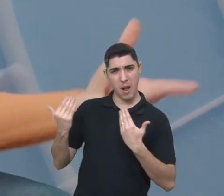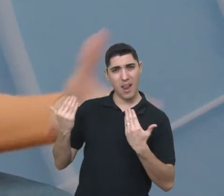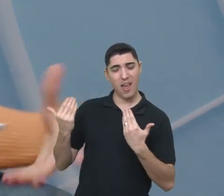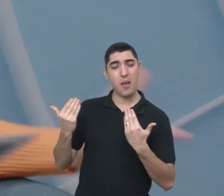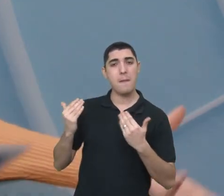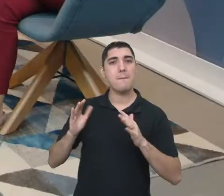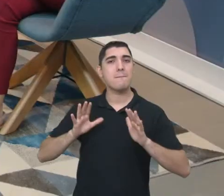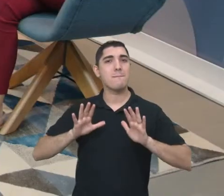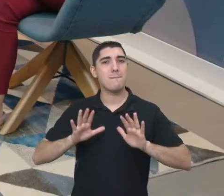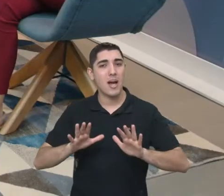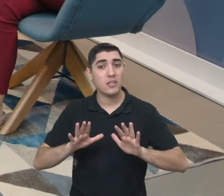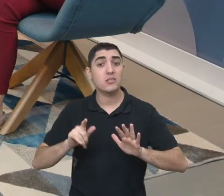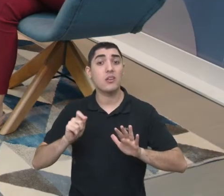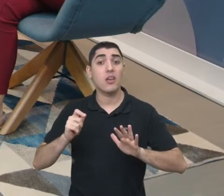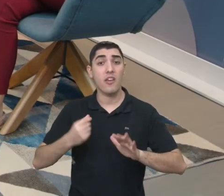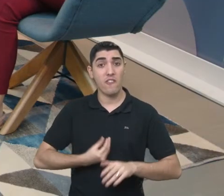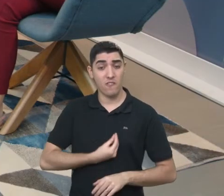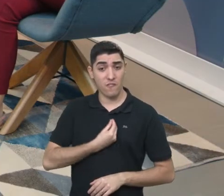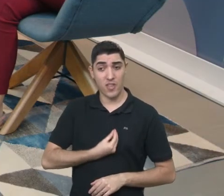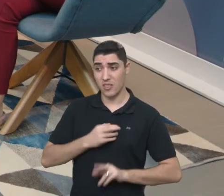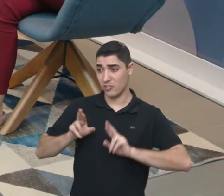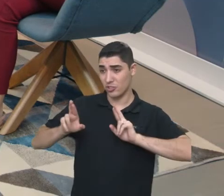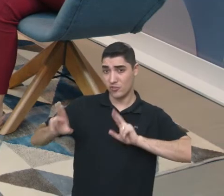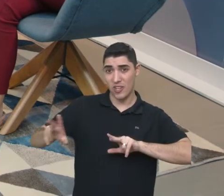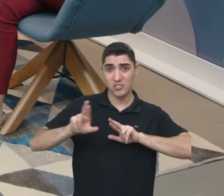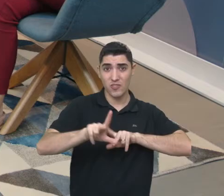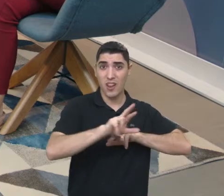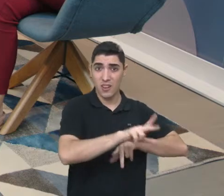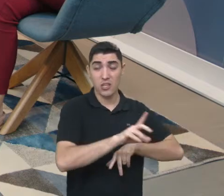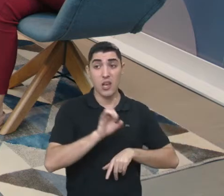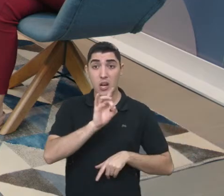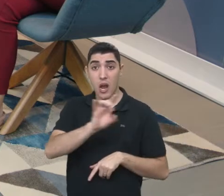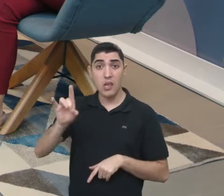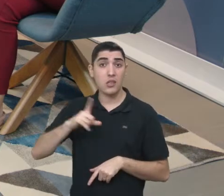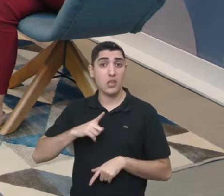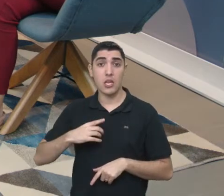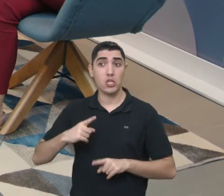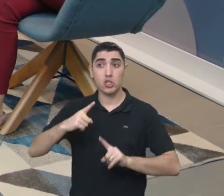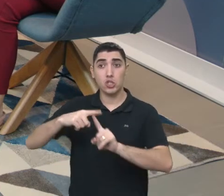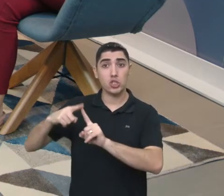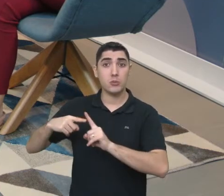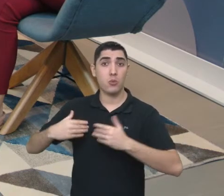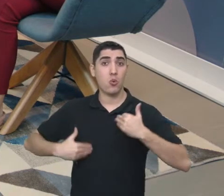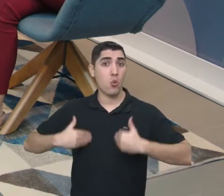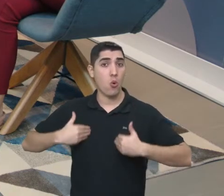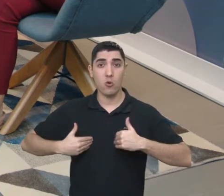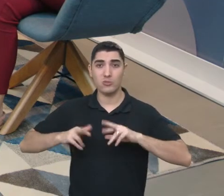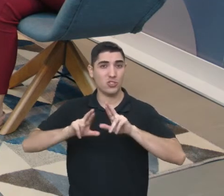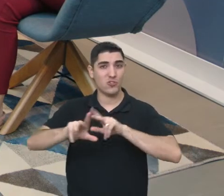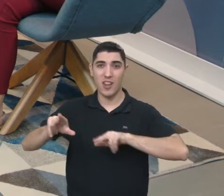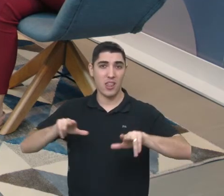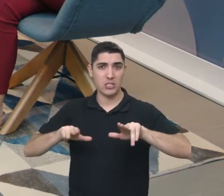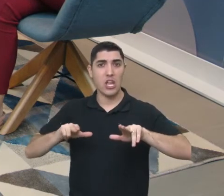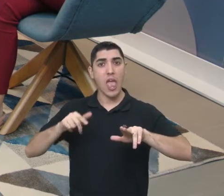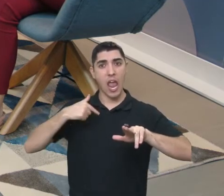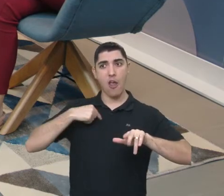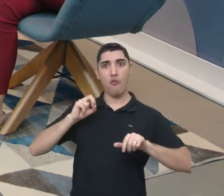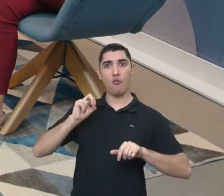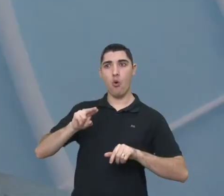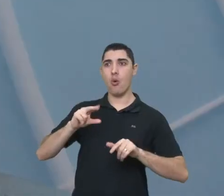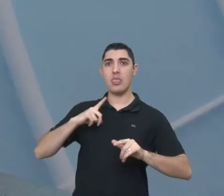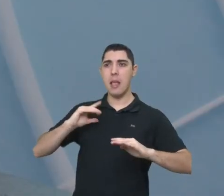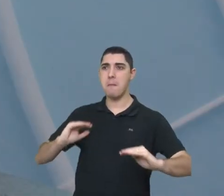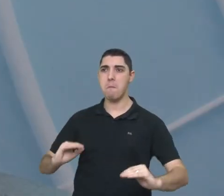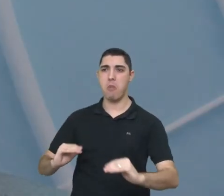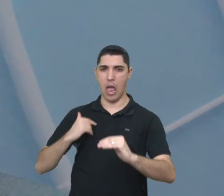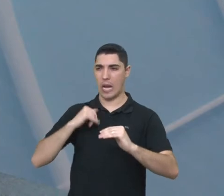mas são padrões diferentes, cada pessoa tem um estilo de corpo, então é assim, não vai chegar no